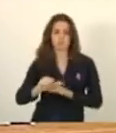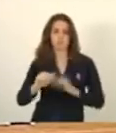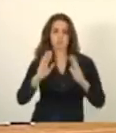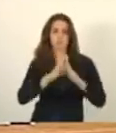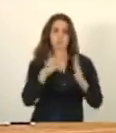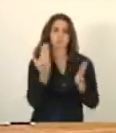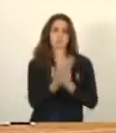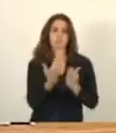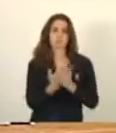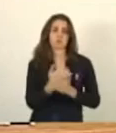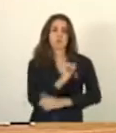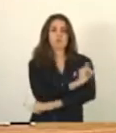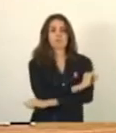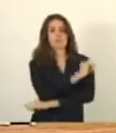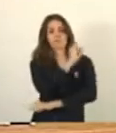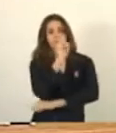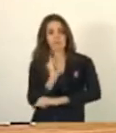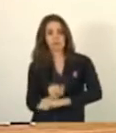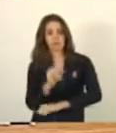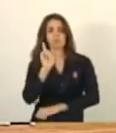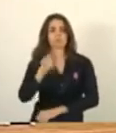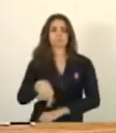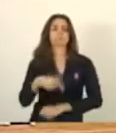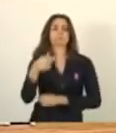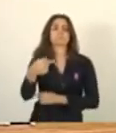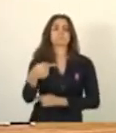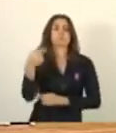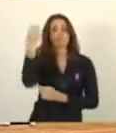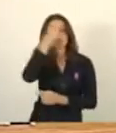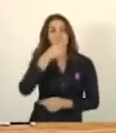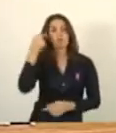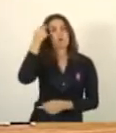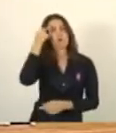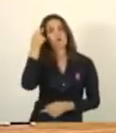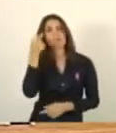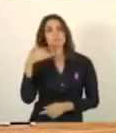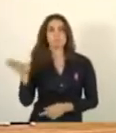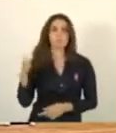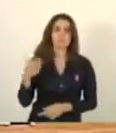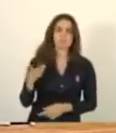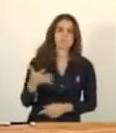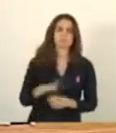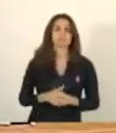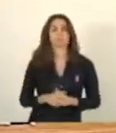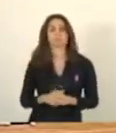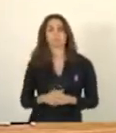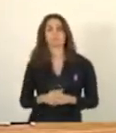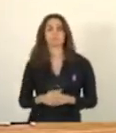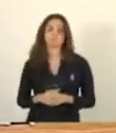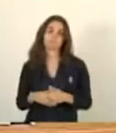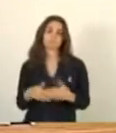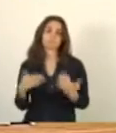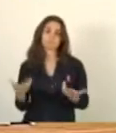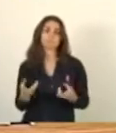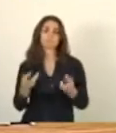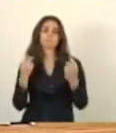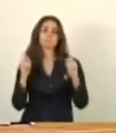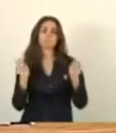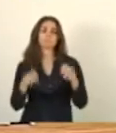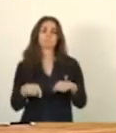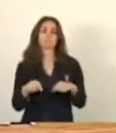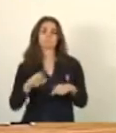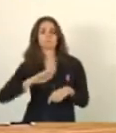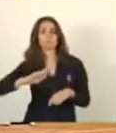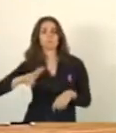integral é uma escola de 7 horas, 7 horas e pouco, 7 horas e meia. Quer dizer, muito claramente, deixou de